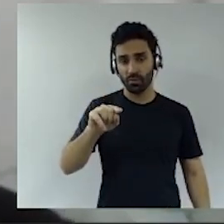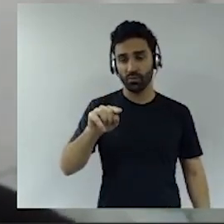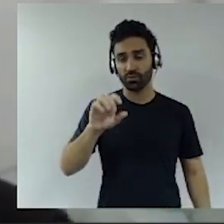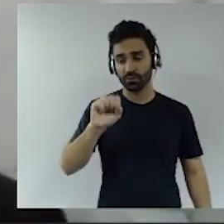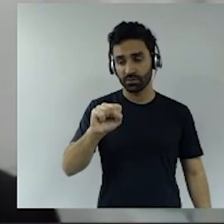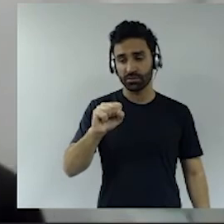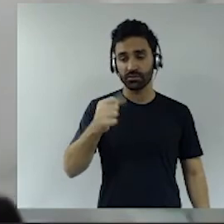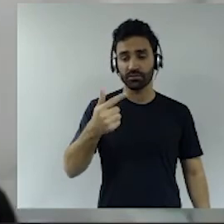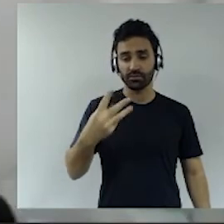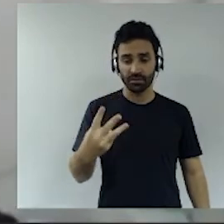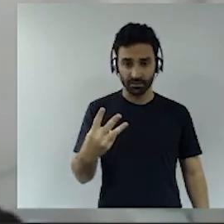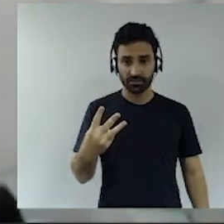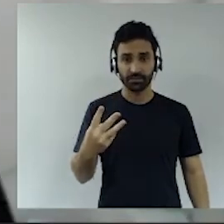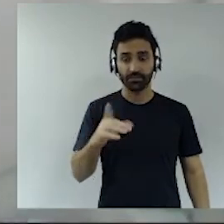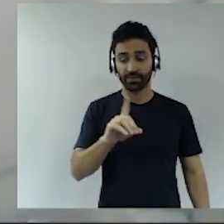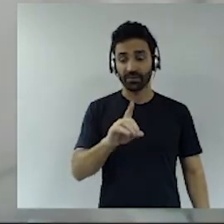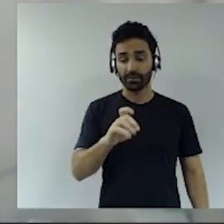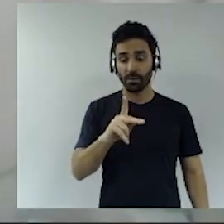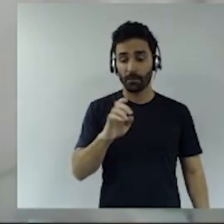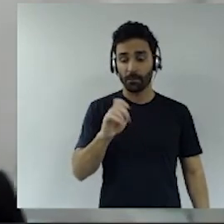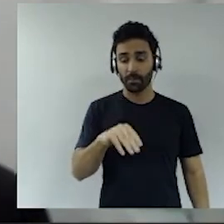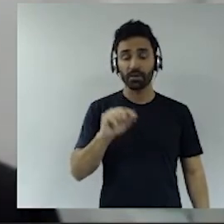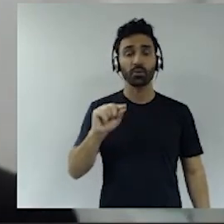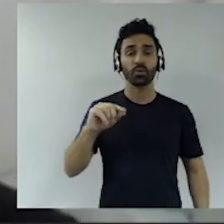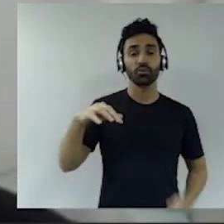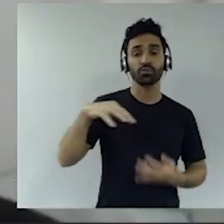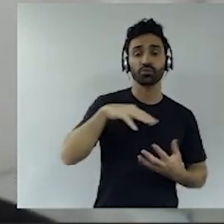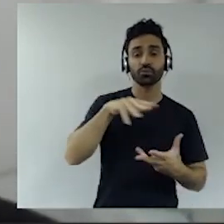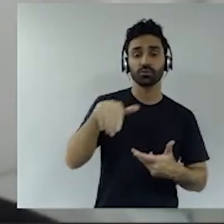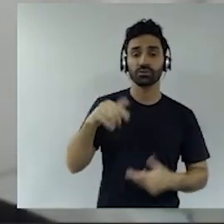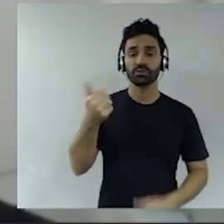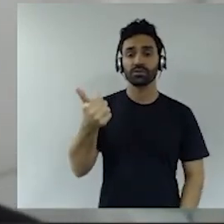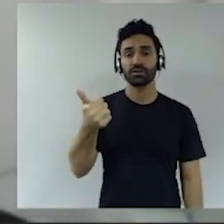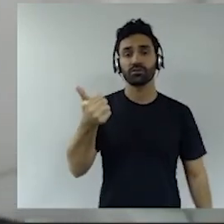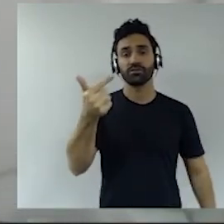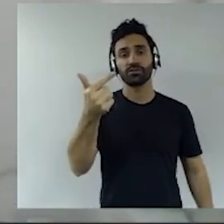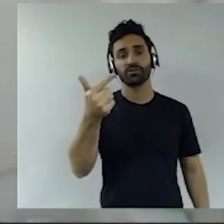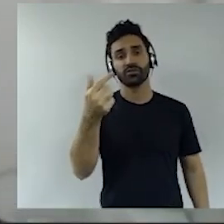229.823. Segundo o DEPEN, no mundo, são